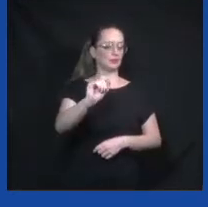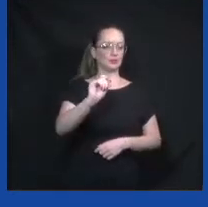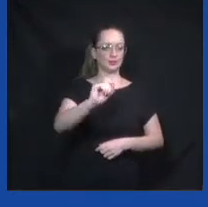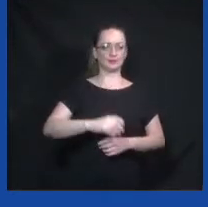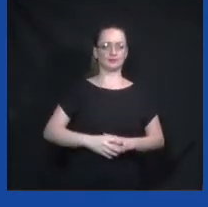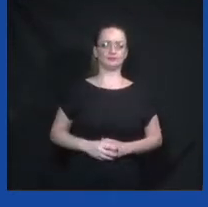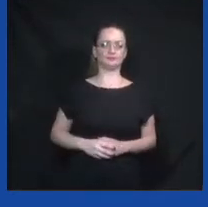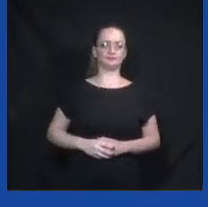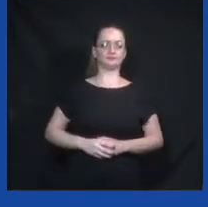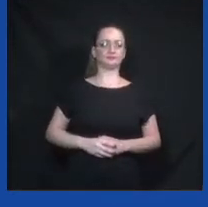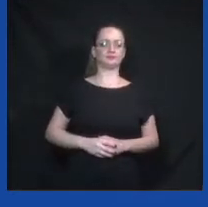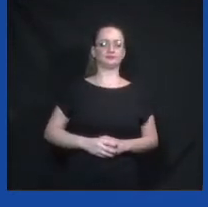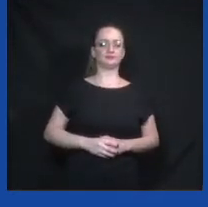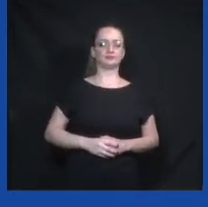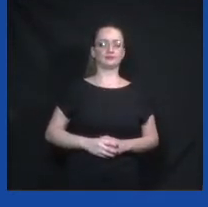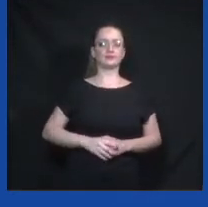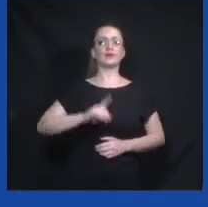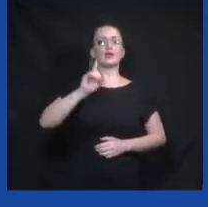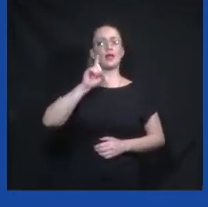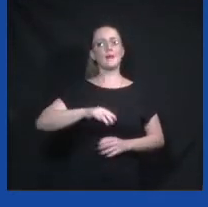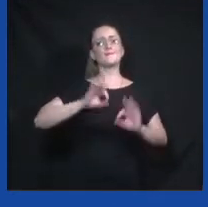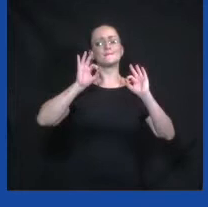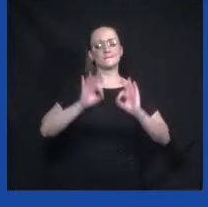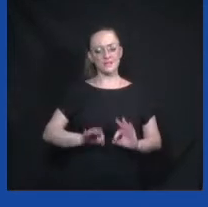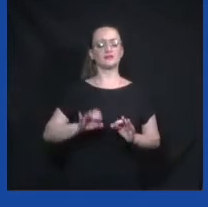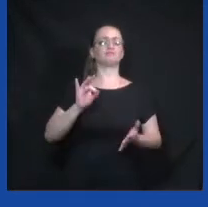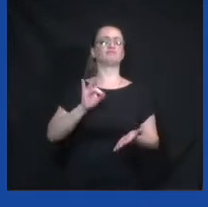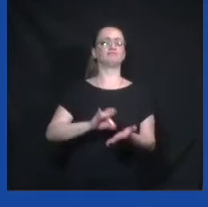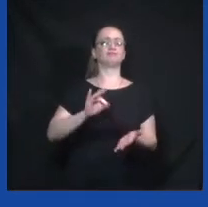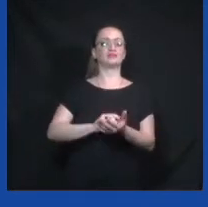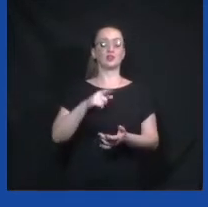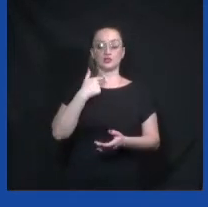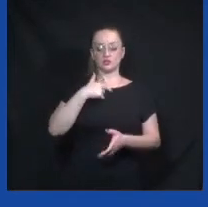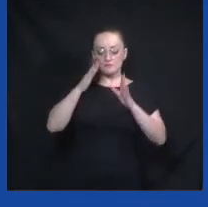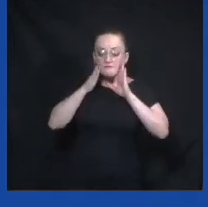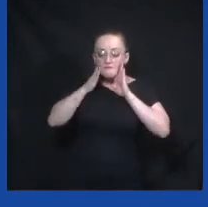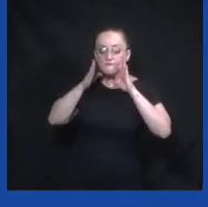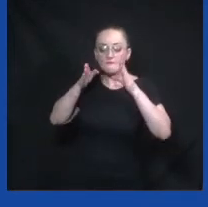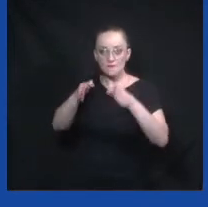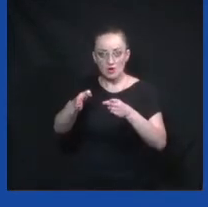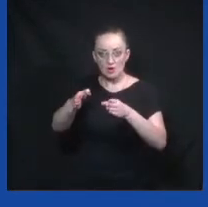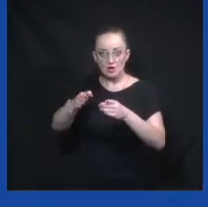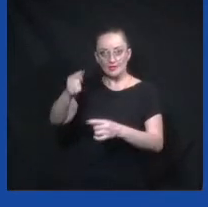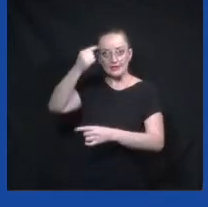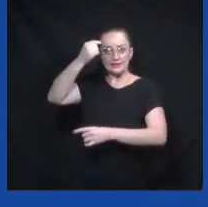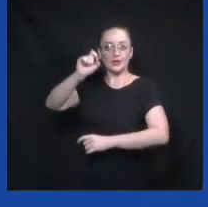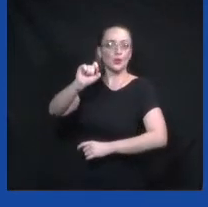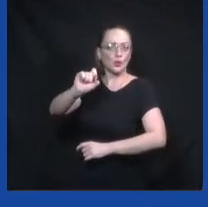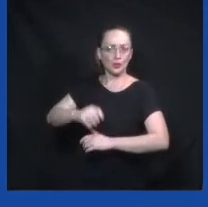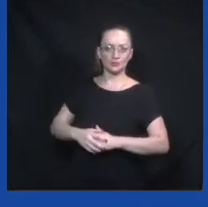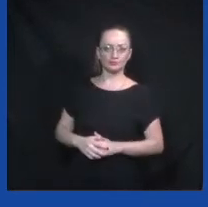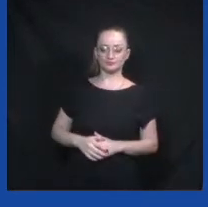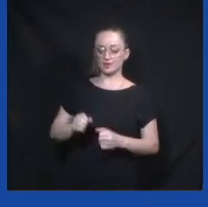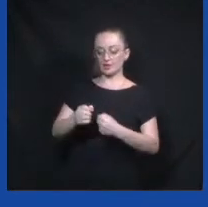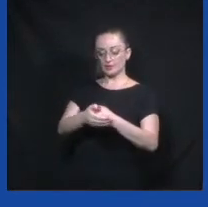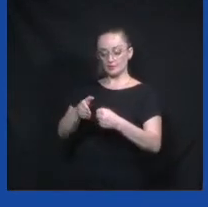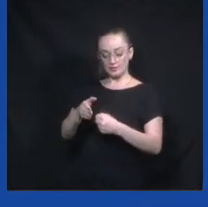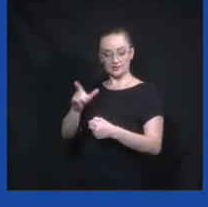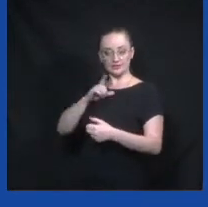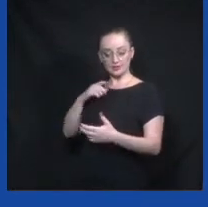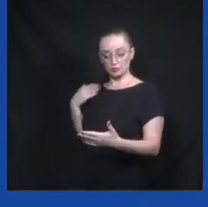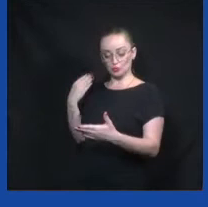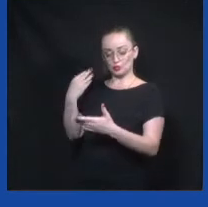que é absolutamente fundamental que a gente se concentre na ideia de que a democracia carrega